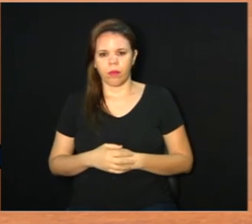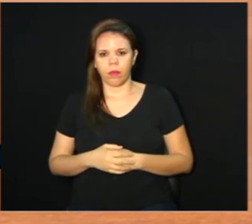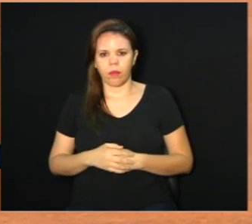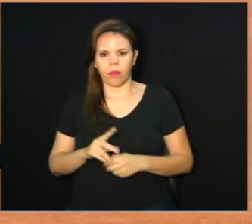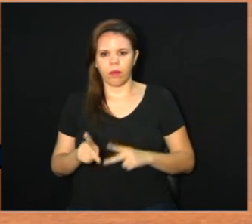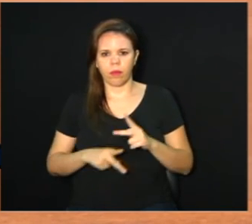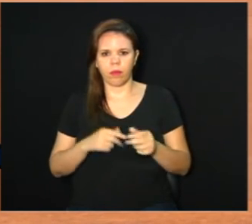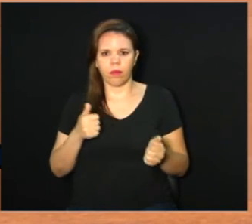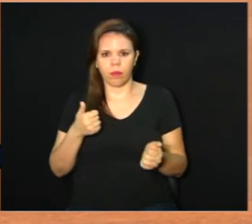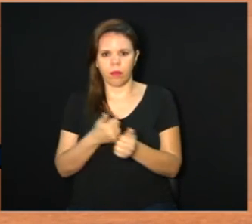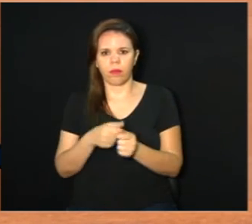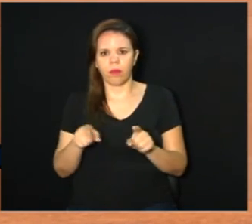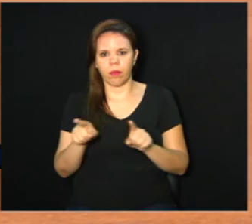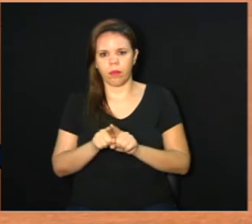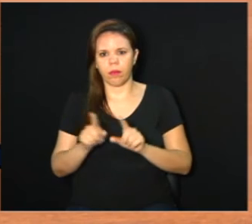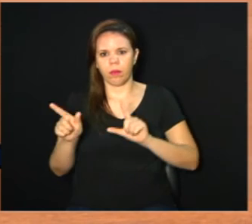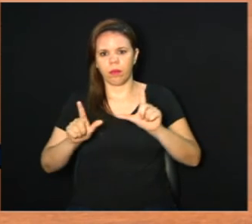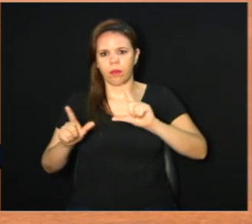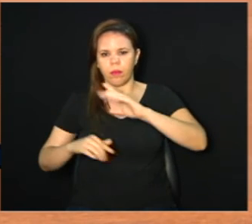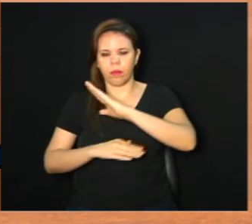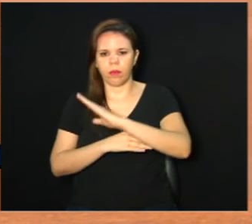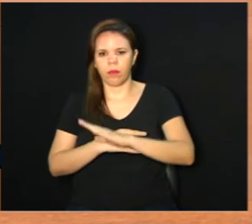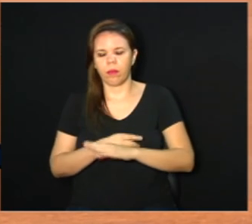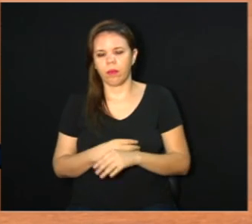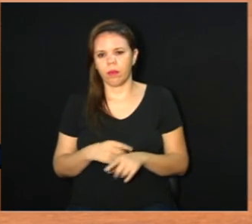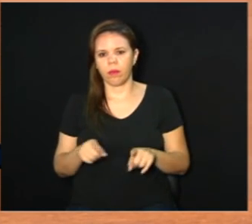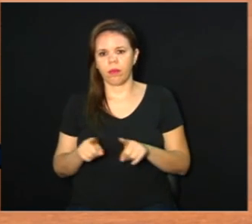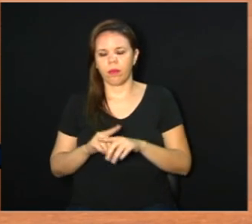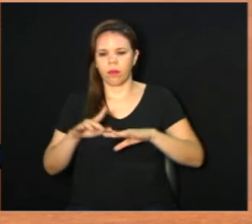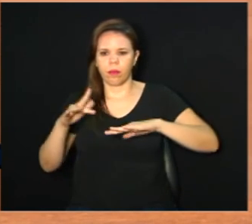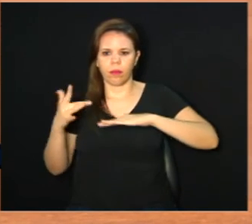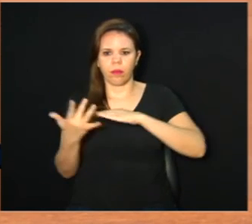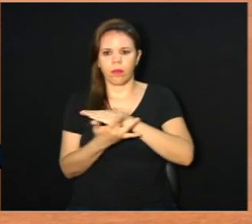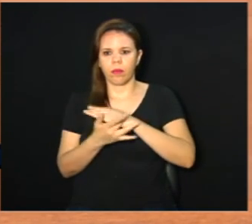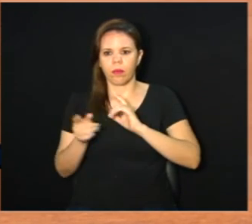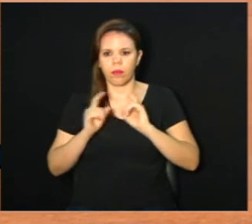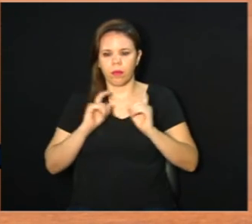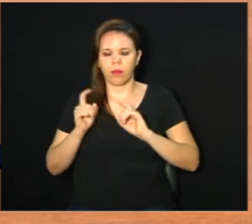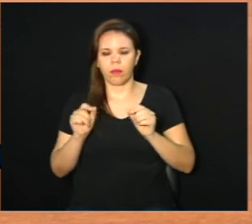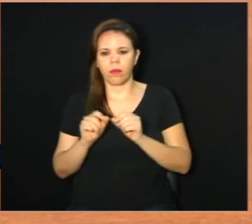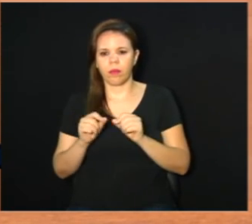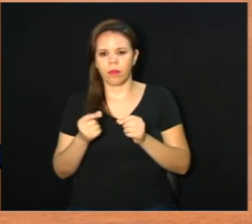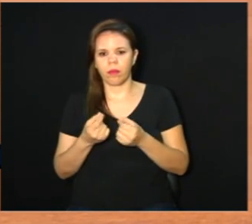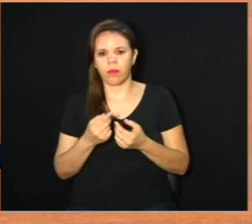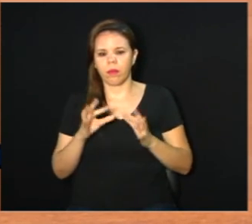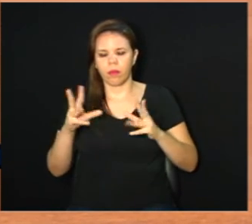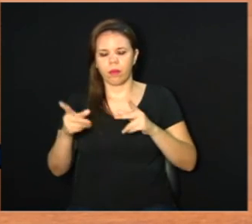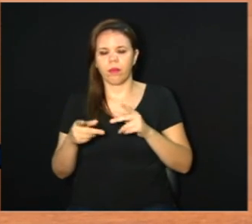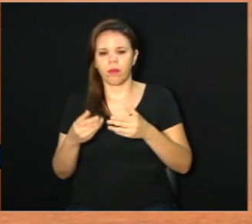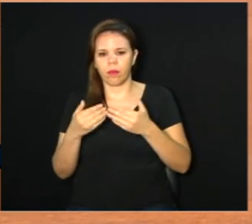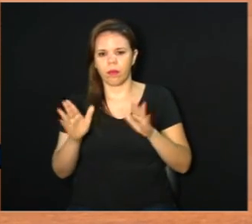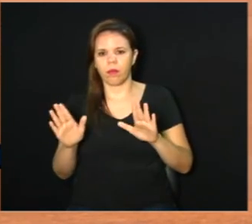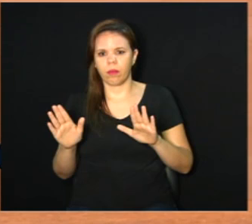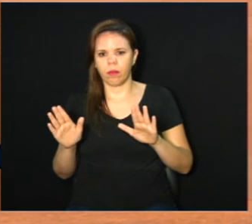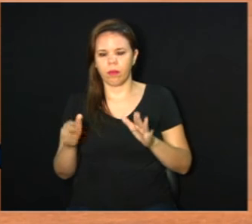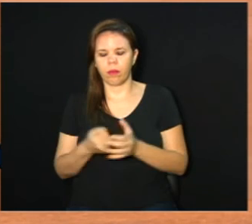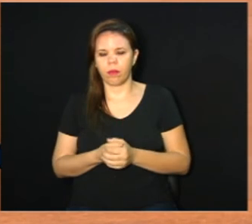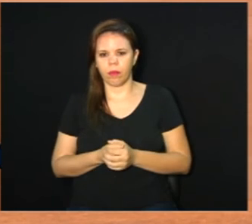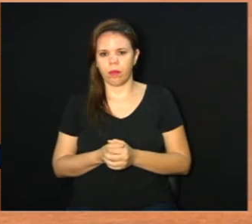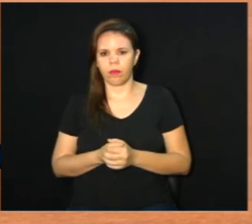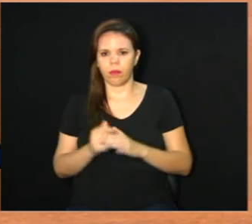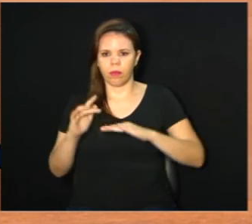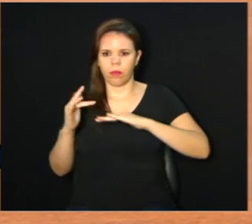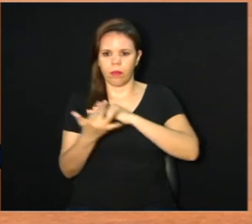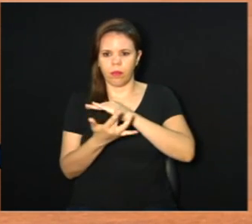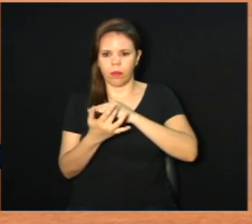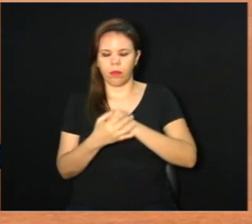que nos acompanharam via TV Câmara, via rede social. Essa reunião também, assim como as outras, estará disponível nas